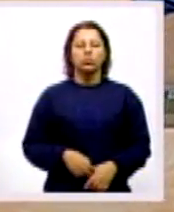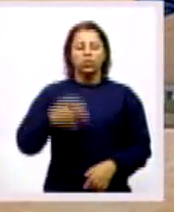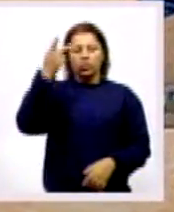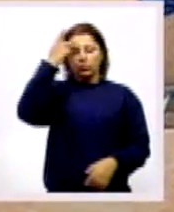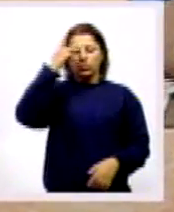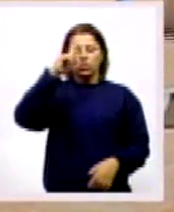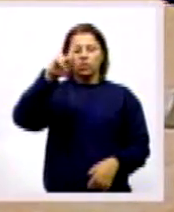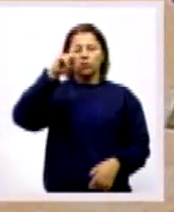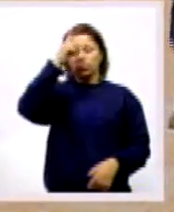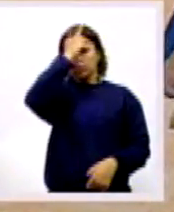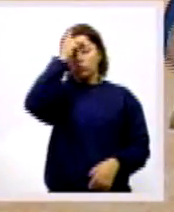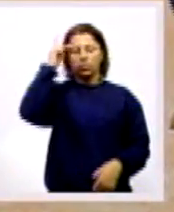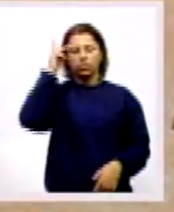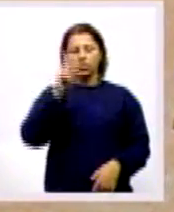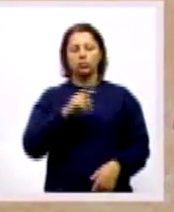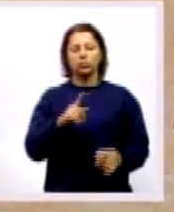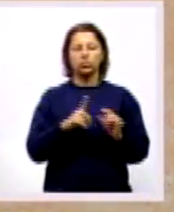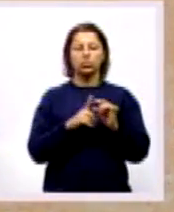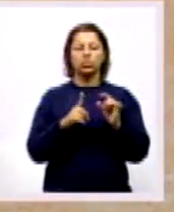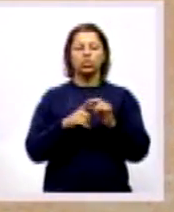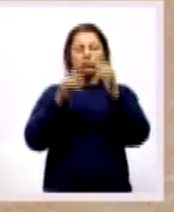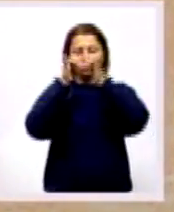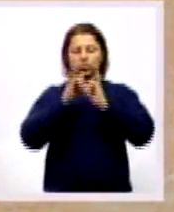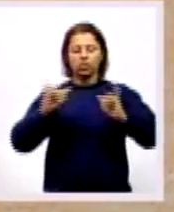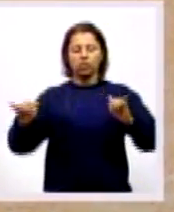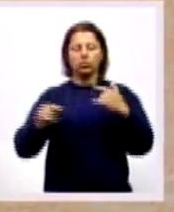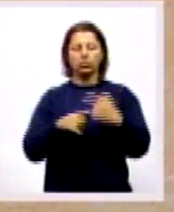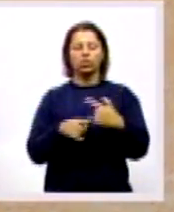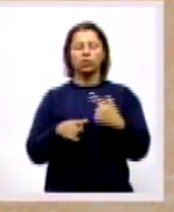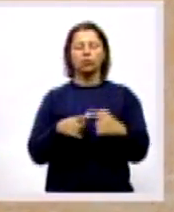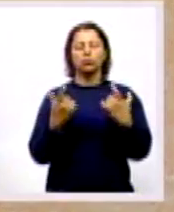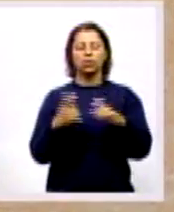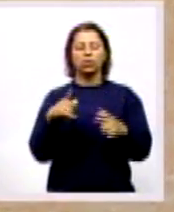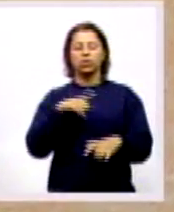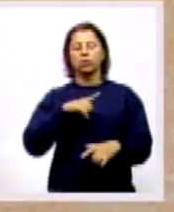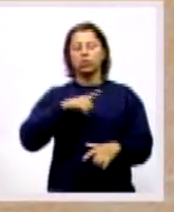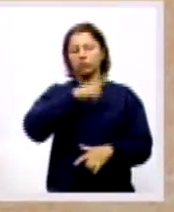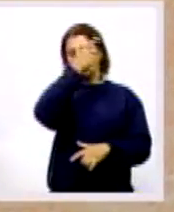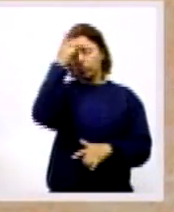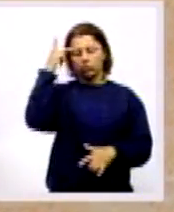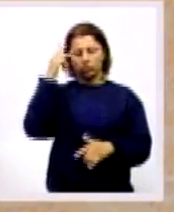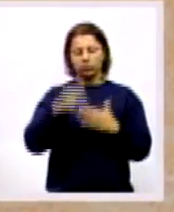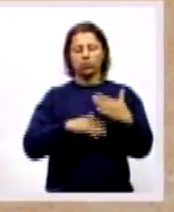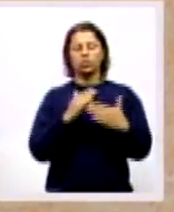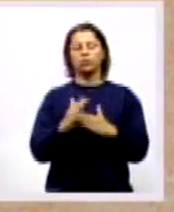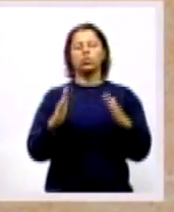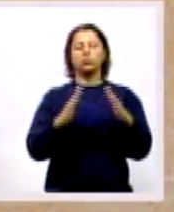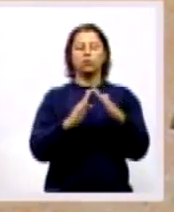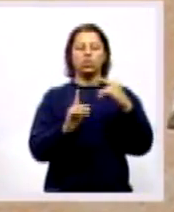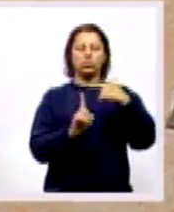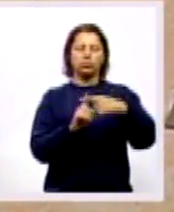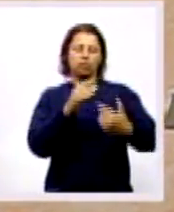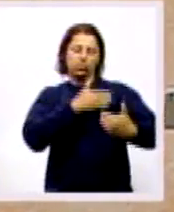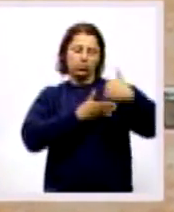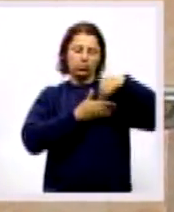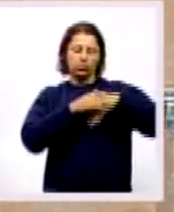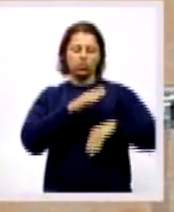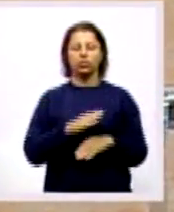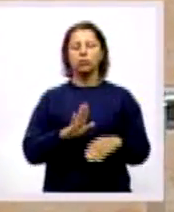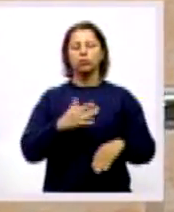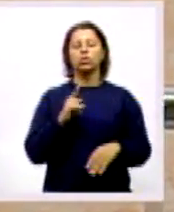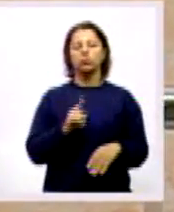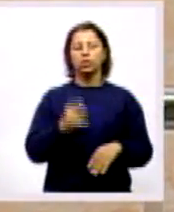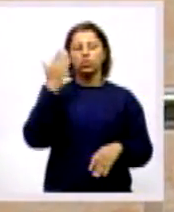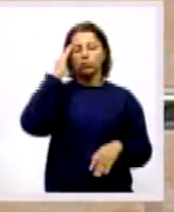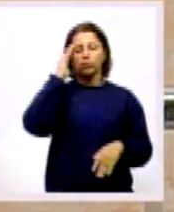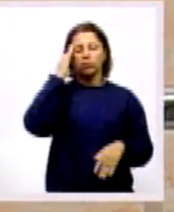é dirigida, porque onde existe um ser humano, nele toda a igreja está presente. E aí você entende